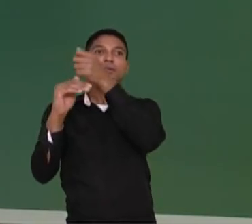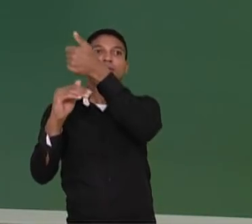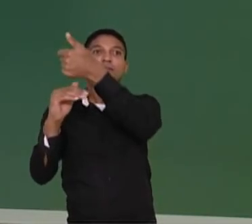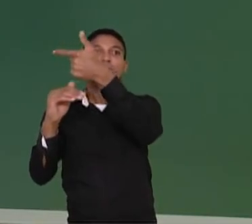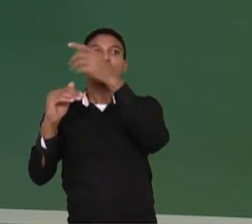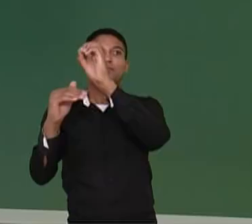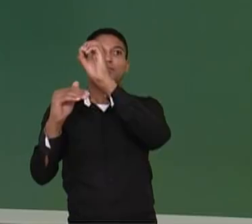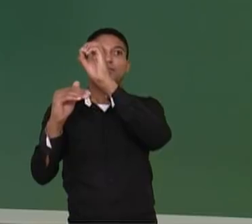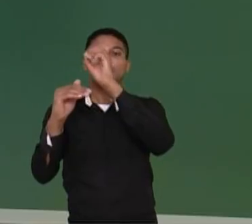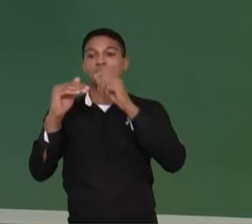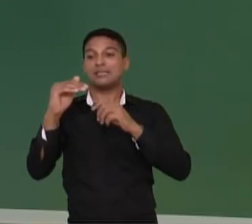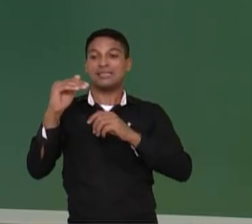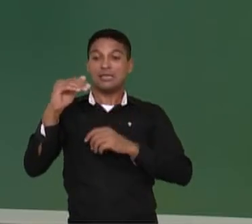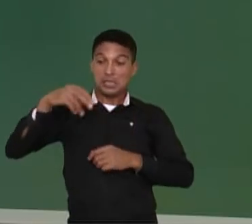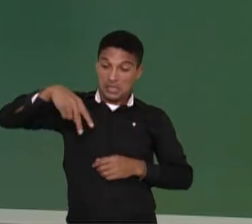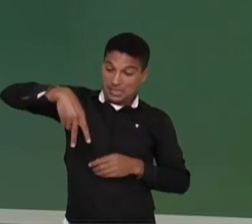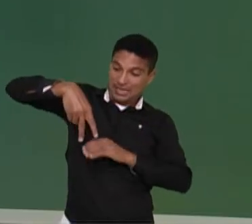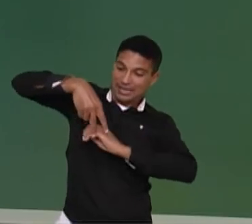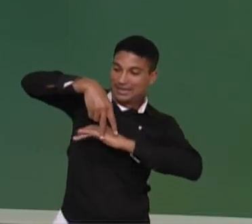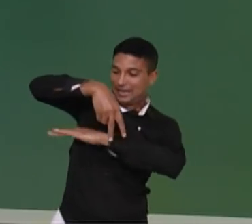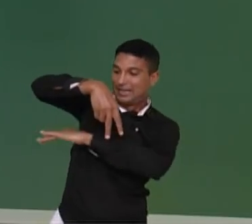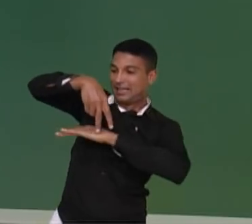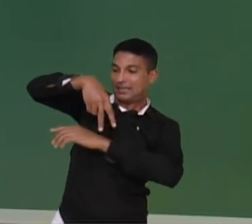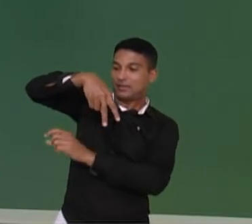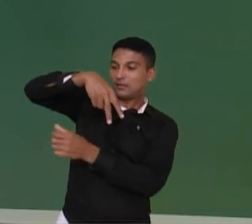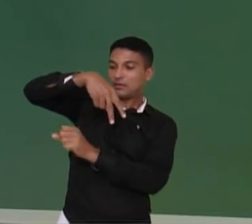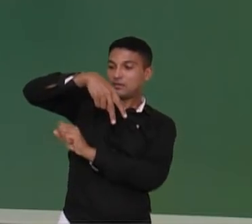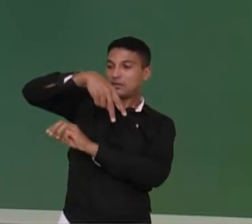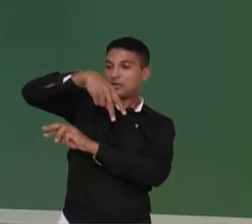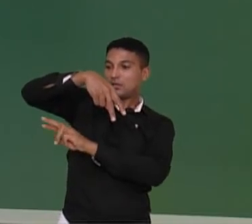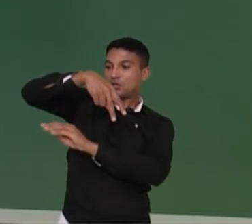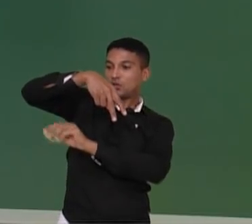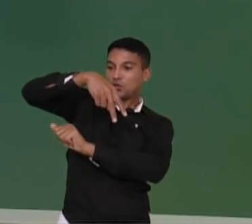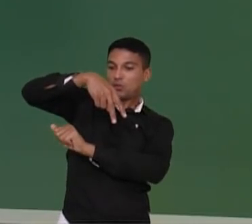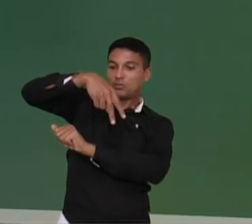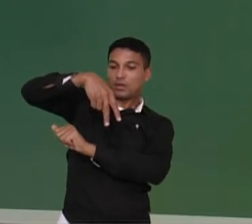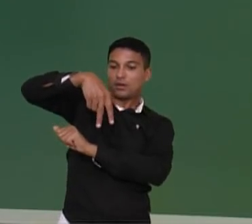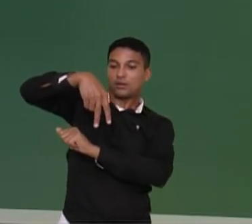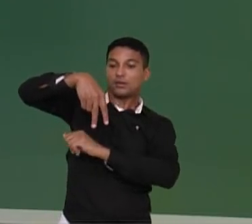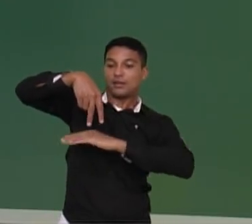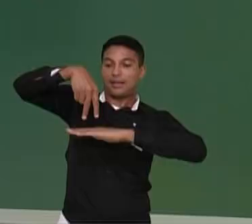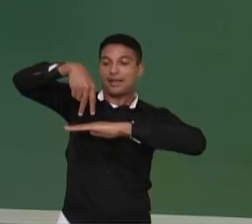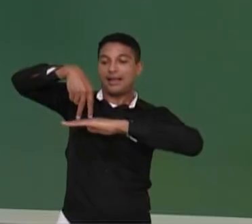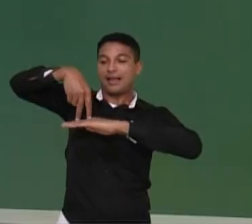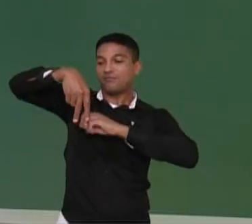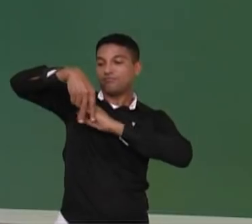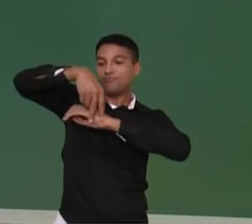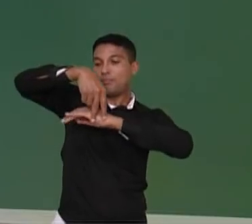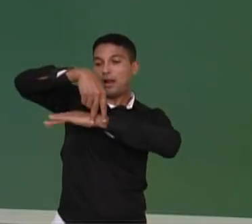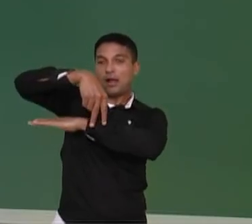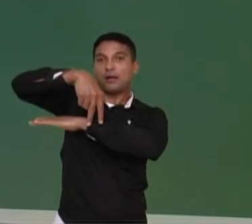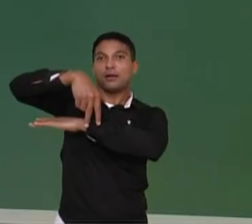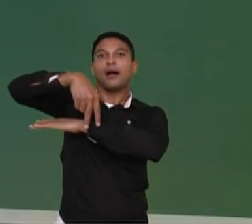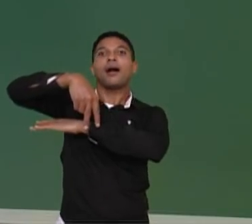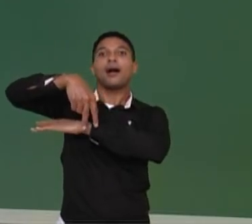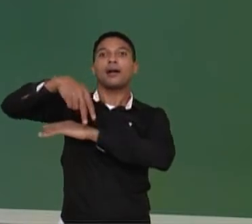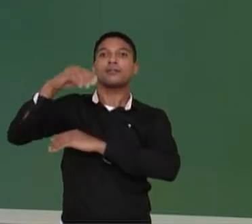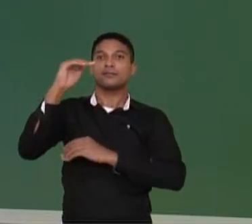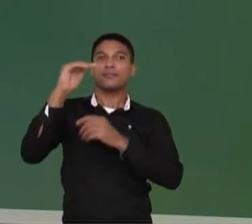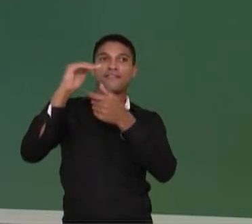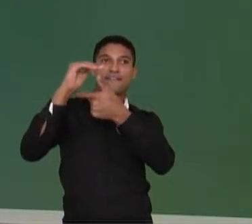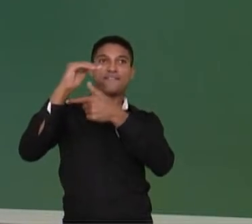200. X é igual a 1.200 centímetros. Mas só que lembra que você não